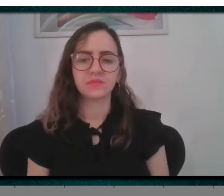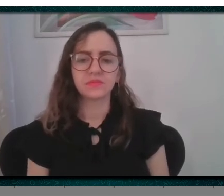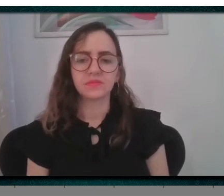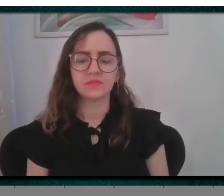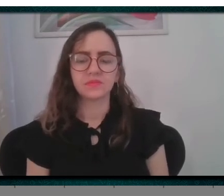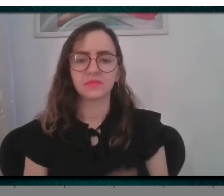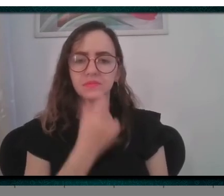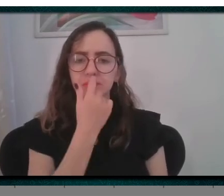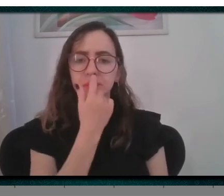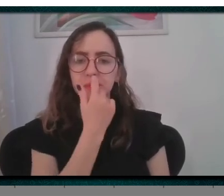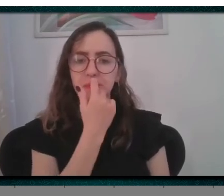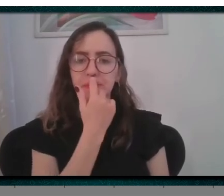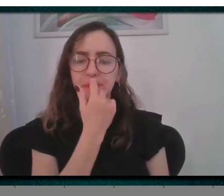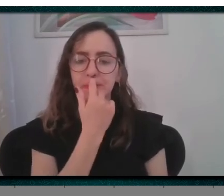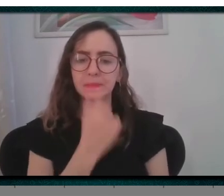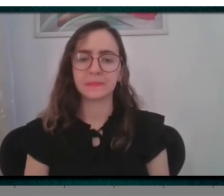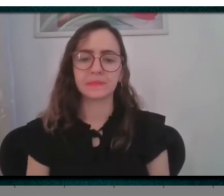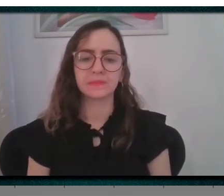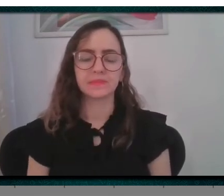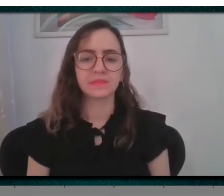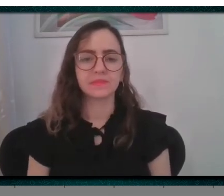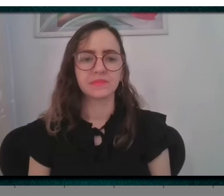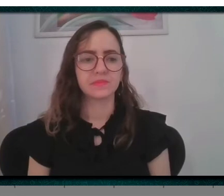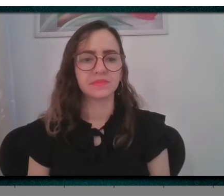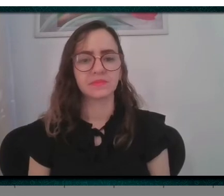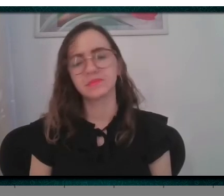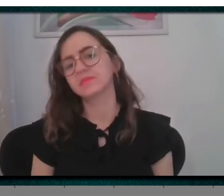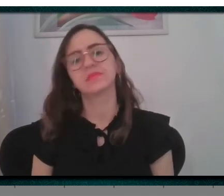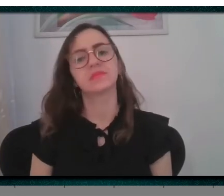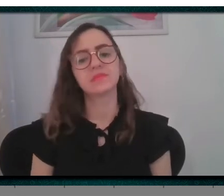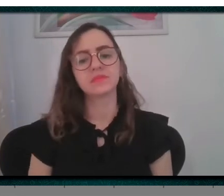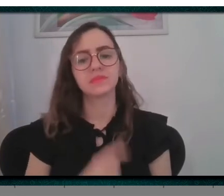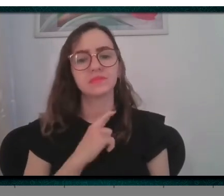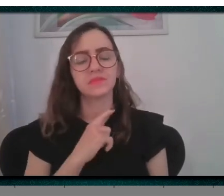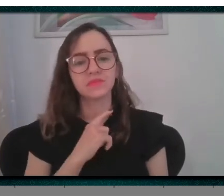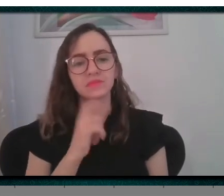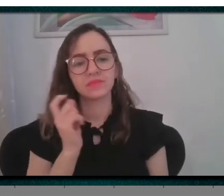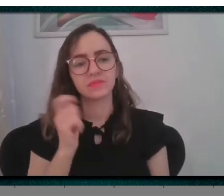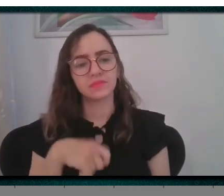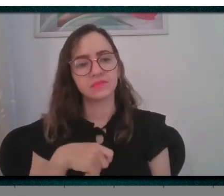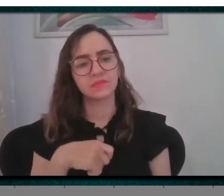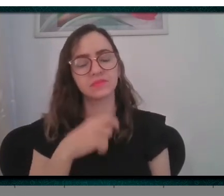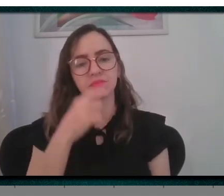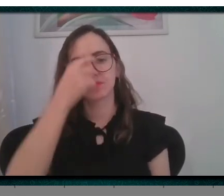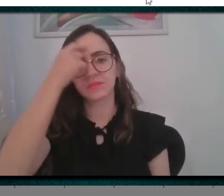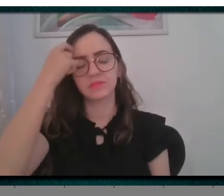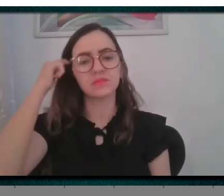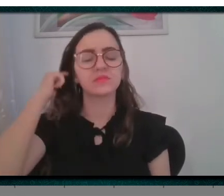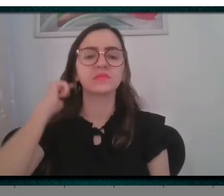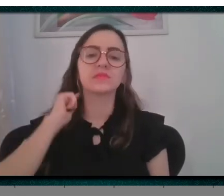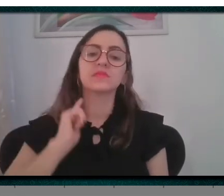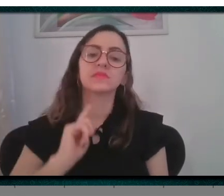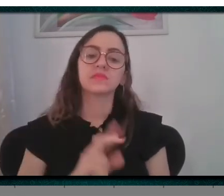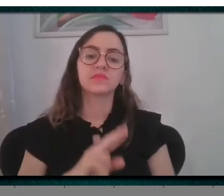fórmulas para a gente trabalhar isso. Tá? Aqui a gente chama de potencial hidrogeniônico. Aqui é a medida que a gente chama de